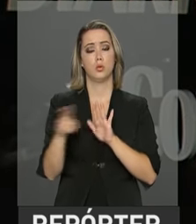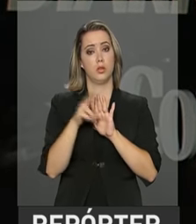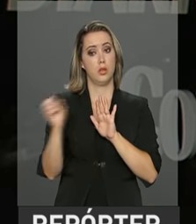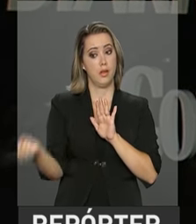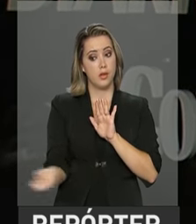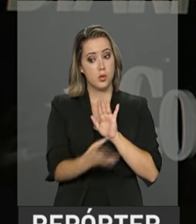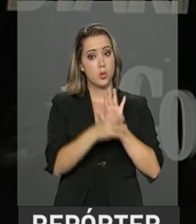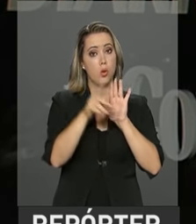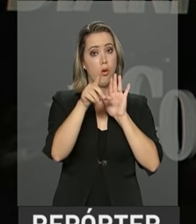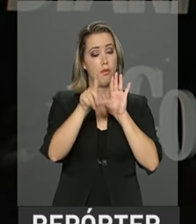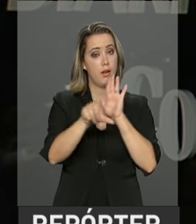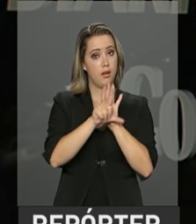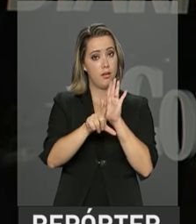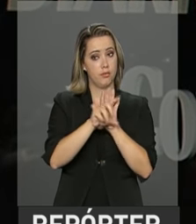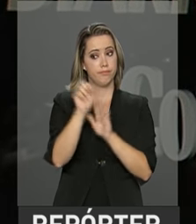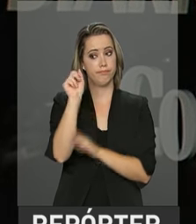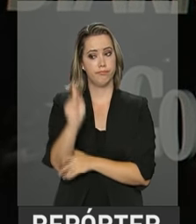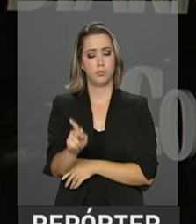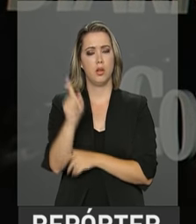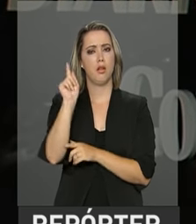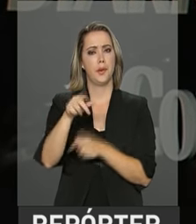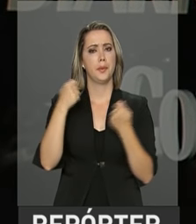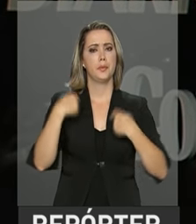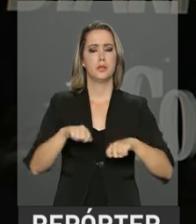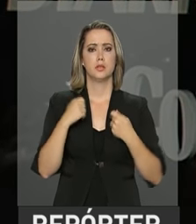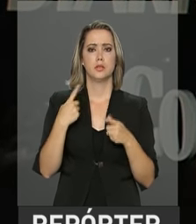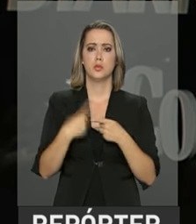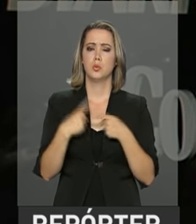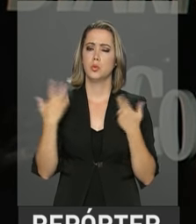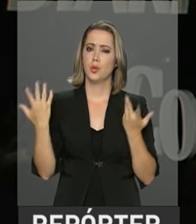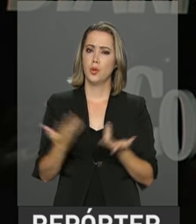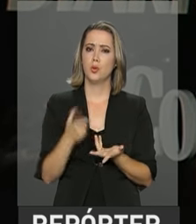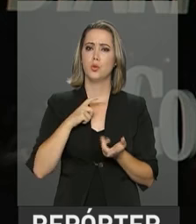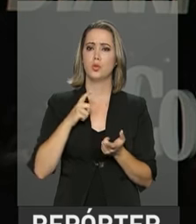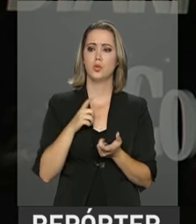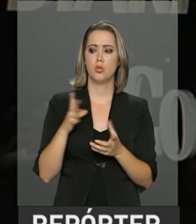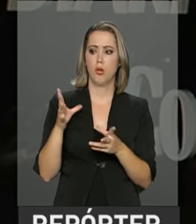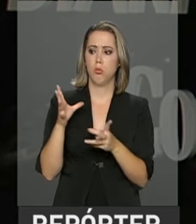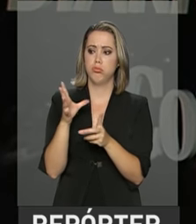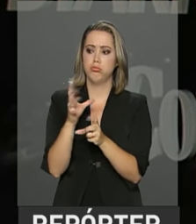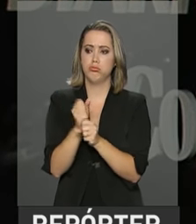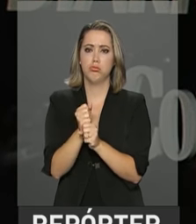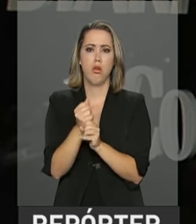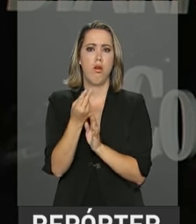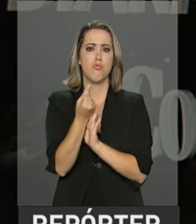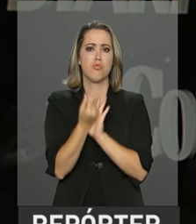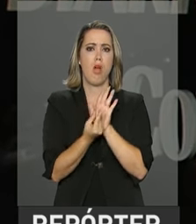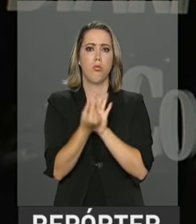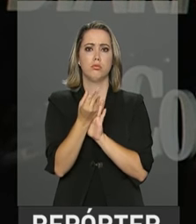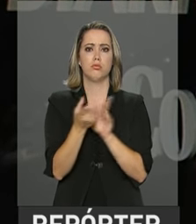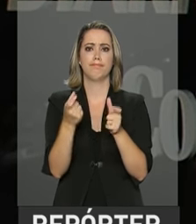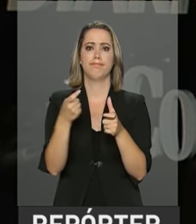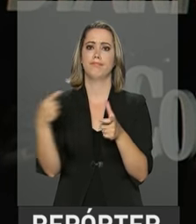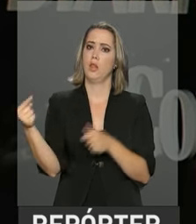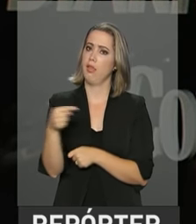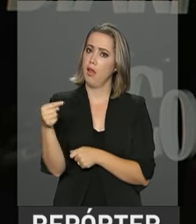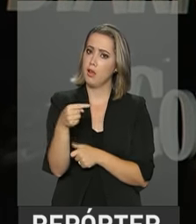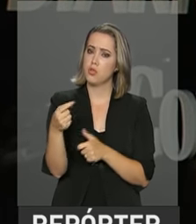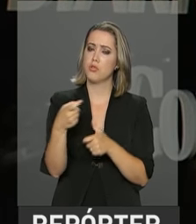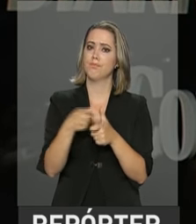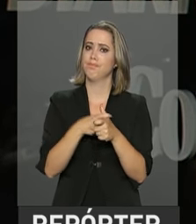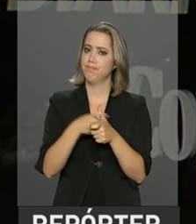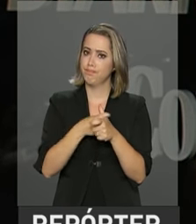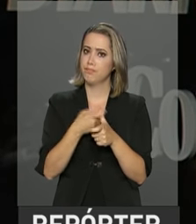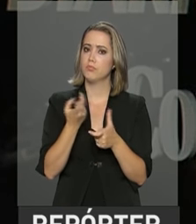é necessária porque a Previdência Social no país acumula saldos negativos nos últimos anos e